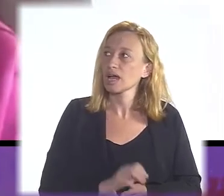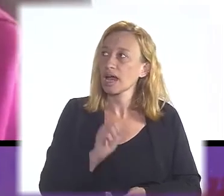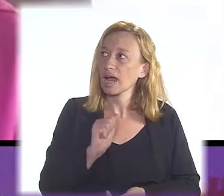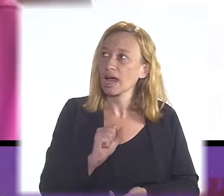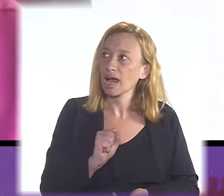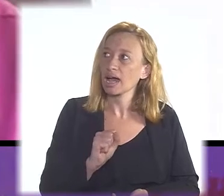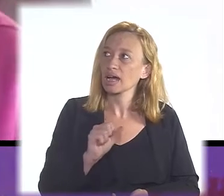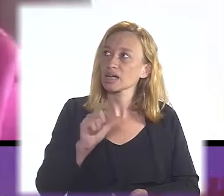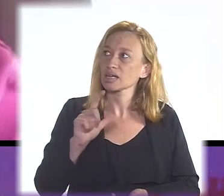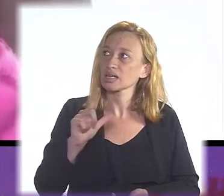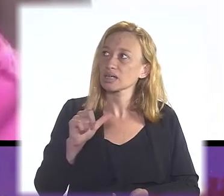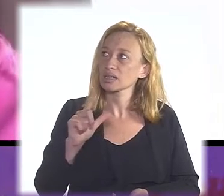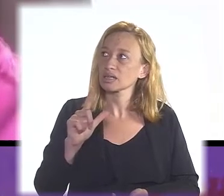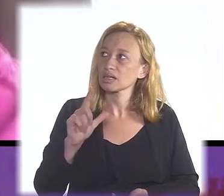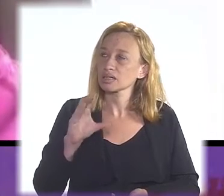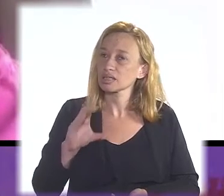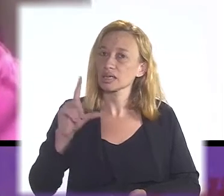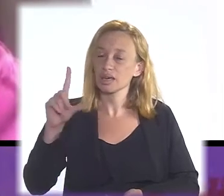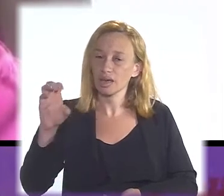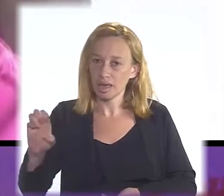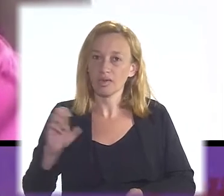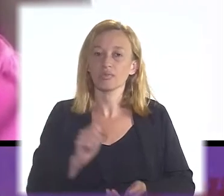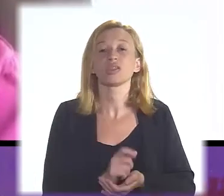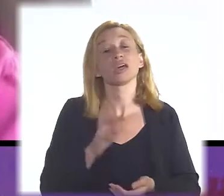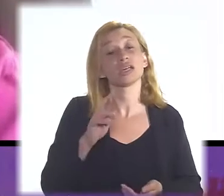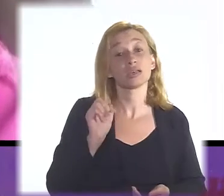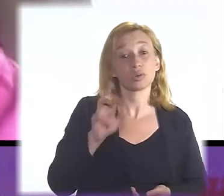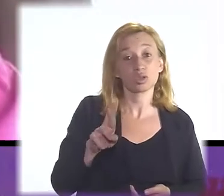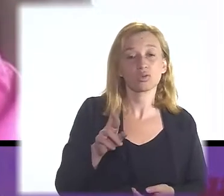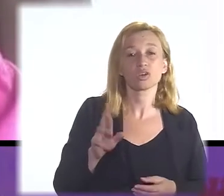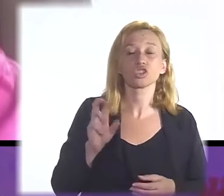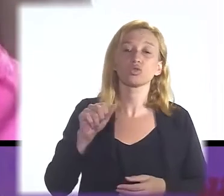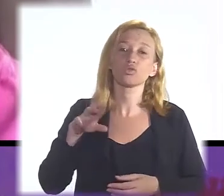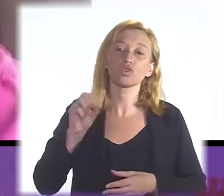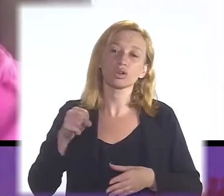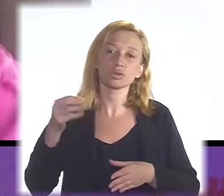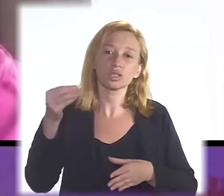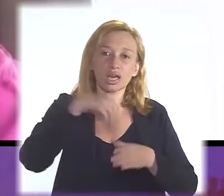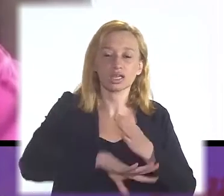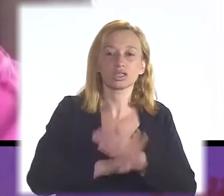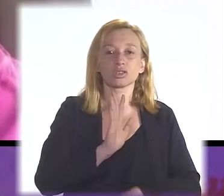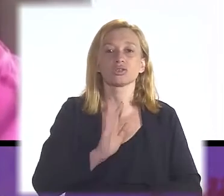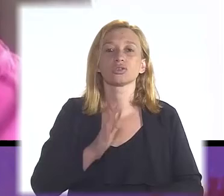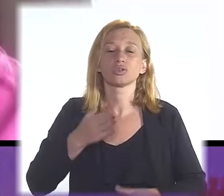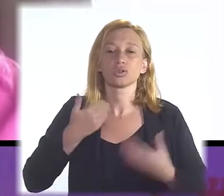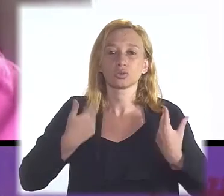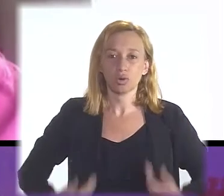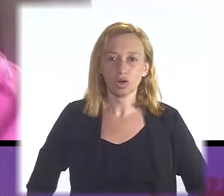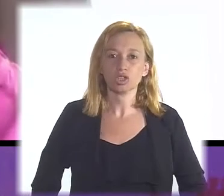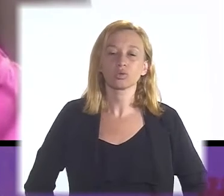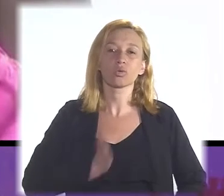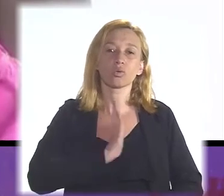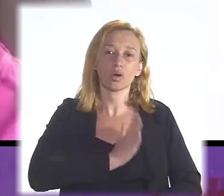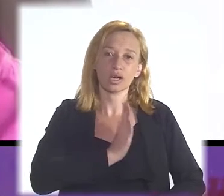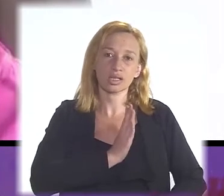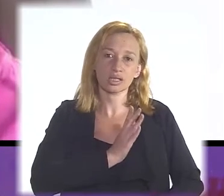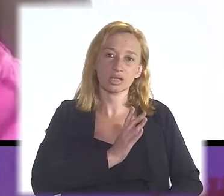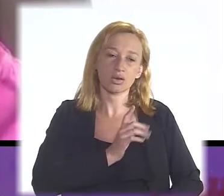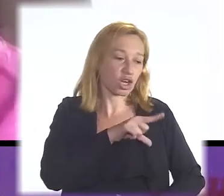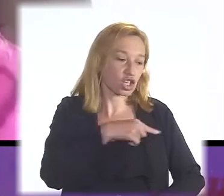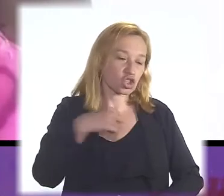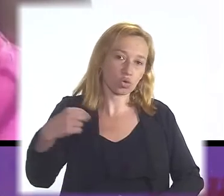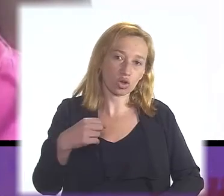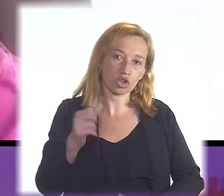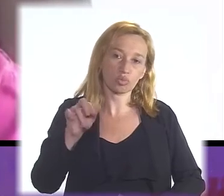chamado ACE. Esse receptor faz com que o vírus penetre no organismo. O coração é um órgão que chega a